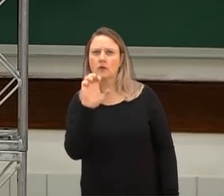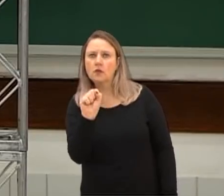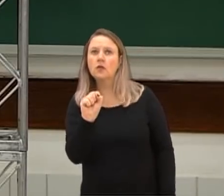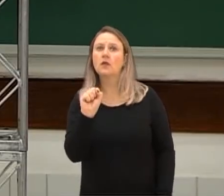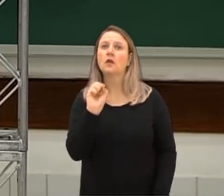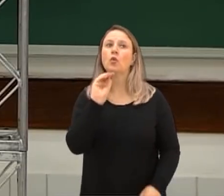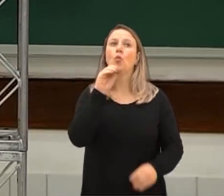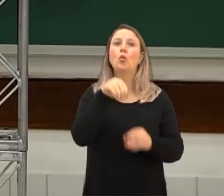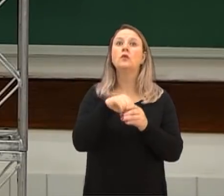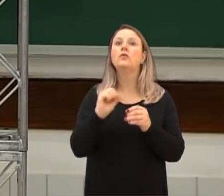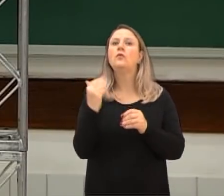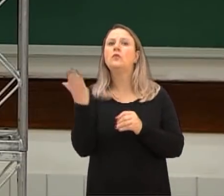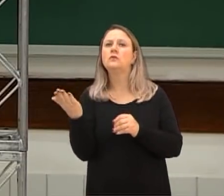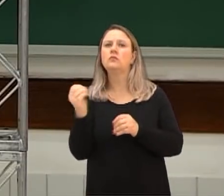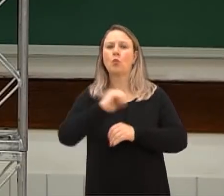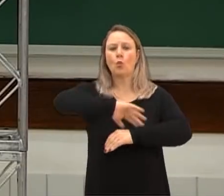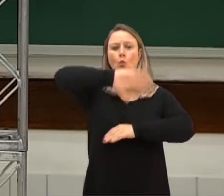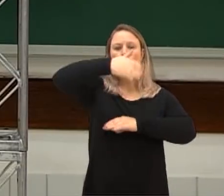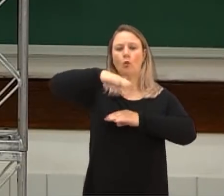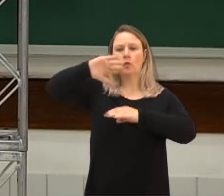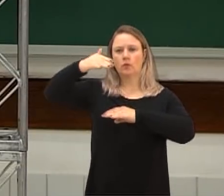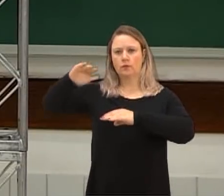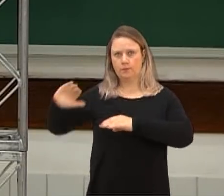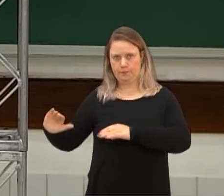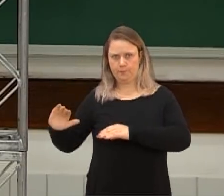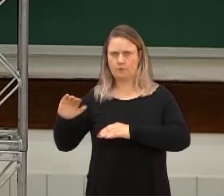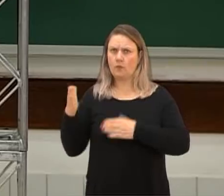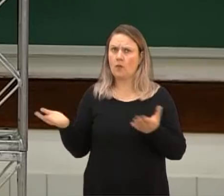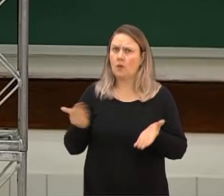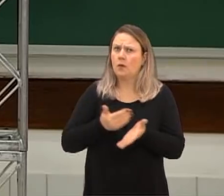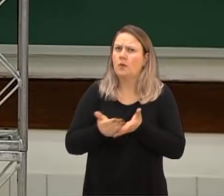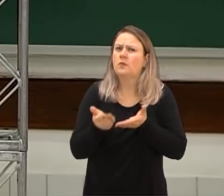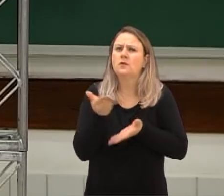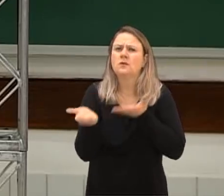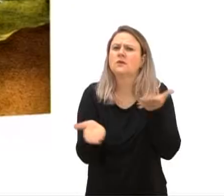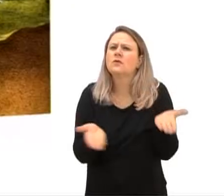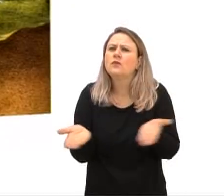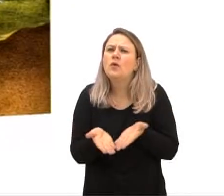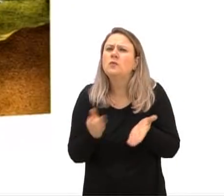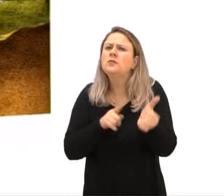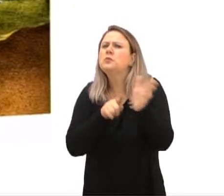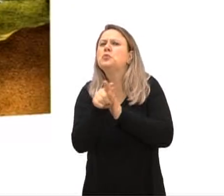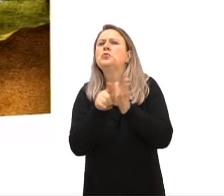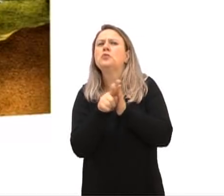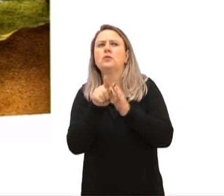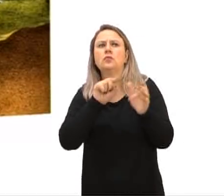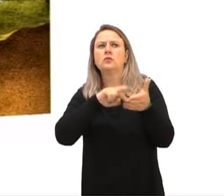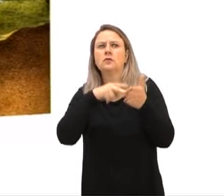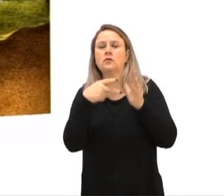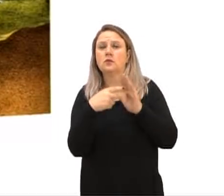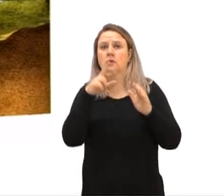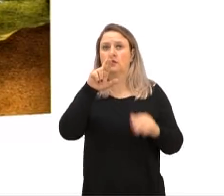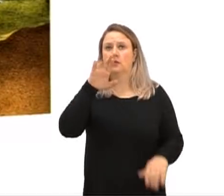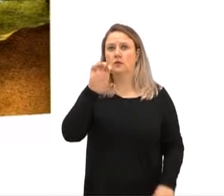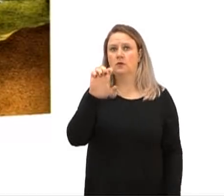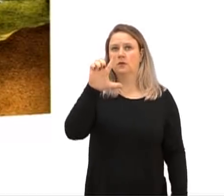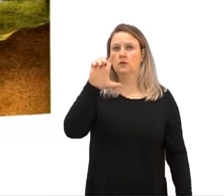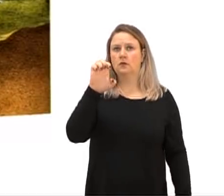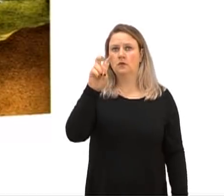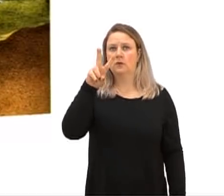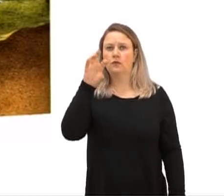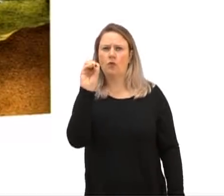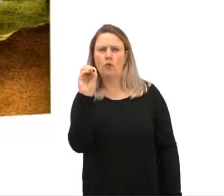relevos. Vamos começar já perguntando, o que é relevo? Relevo, então, é o conjunto de formas da